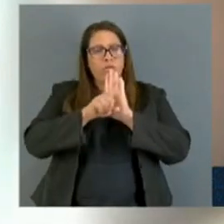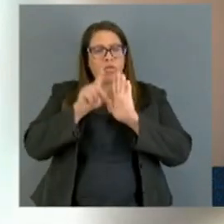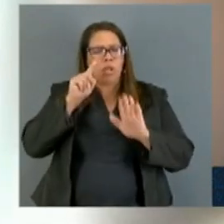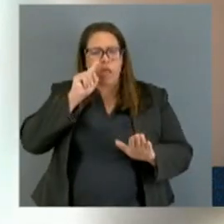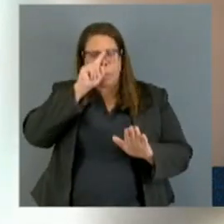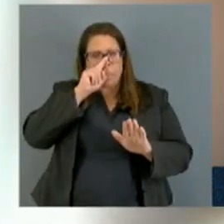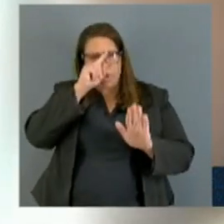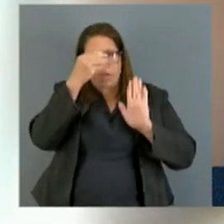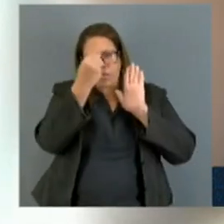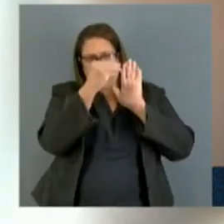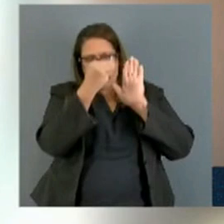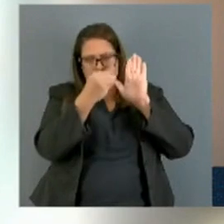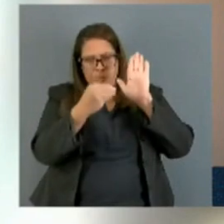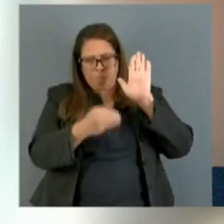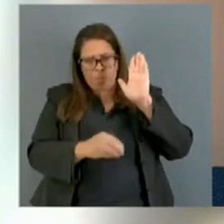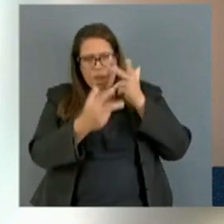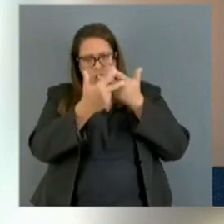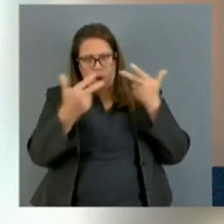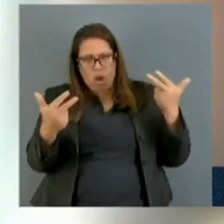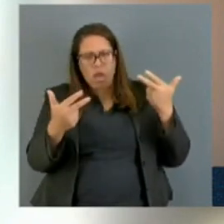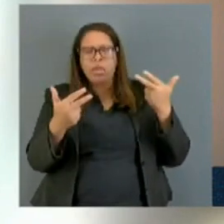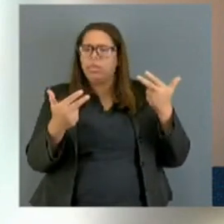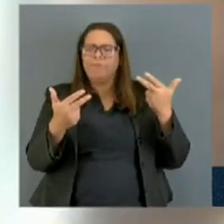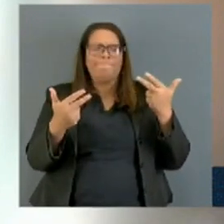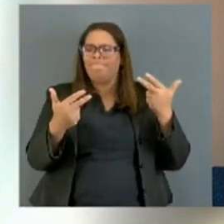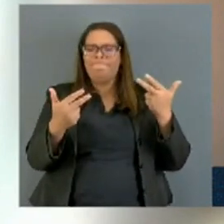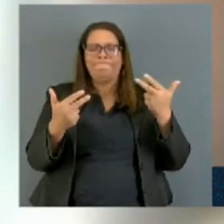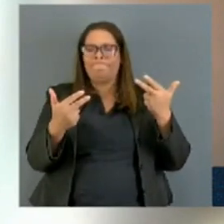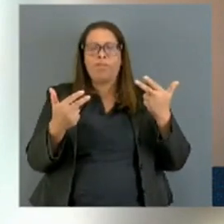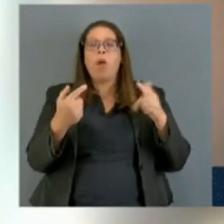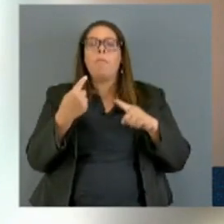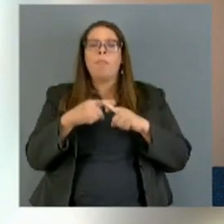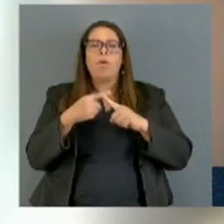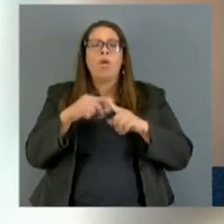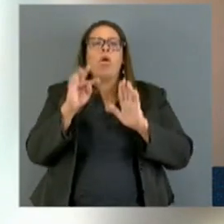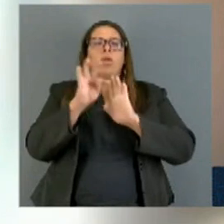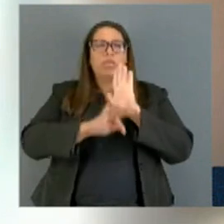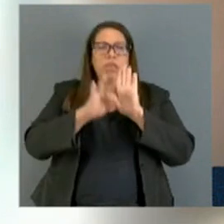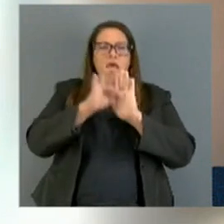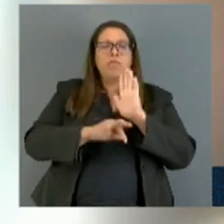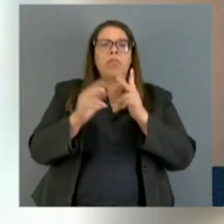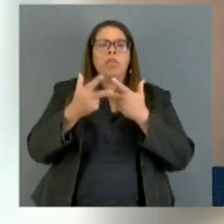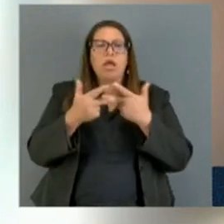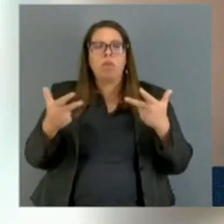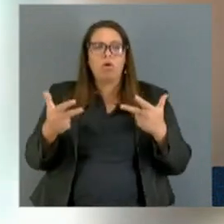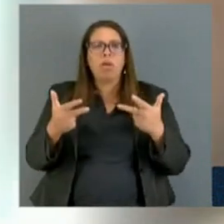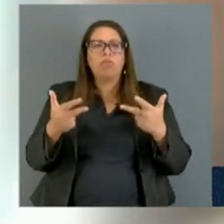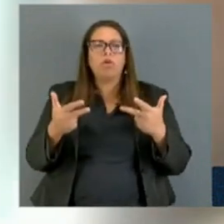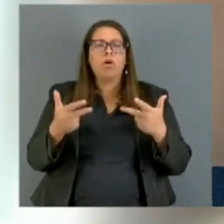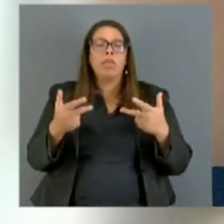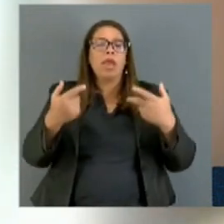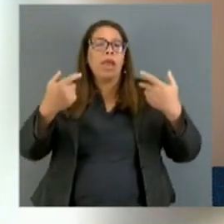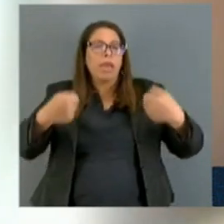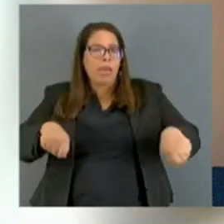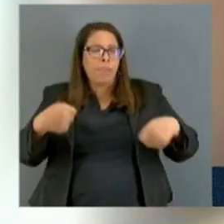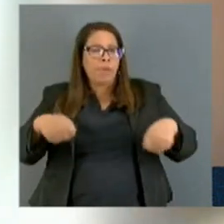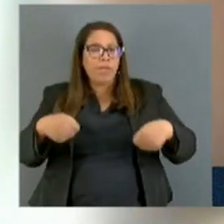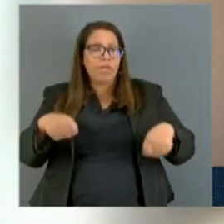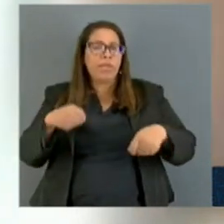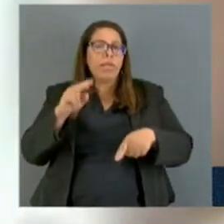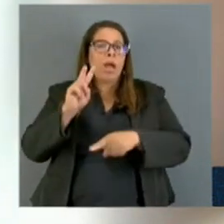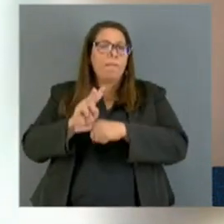tornar a futura lei obsoleta, como se tem falado, porque o próprio texto prevê mecanismos para atualização desse rol, caso necessário. Então, a lei aqui é